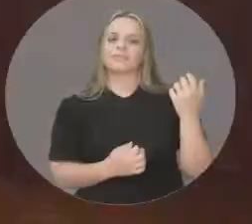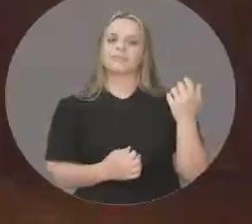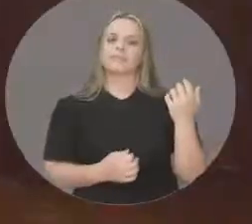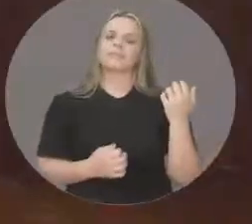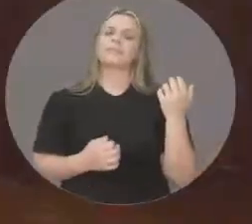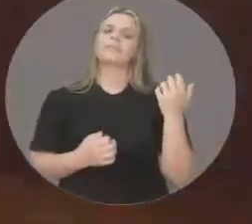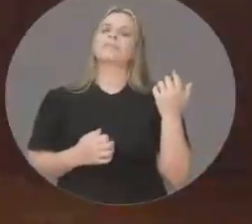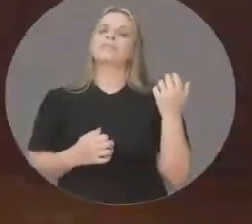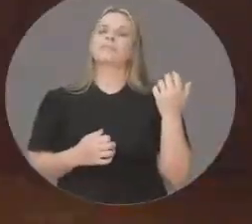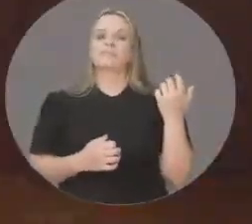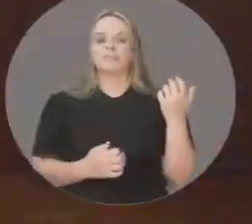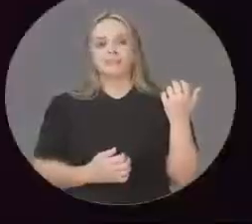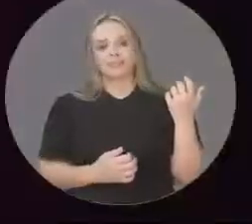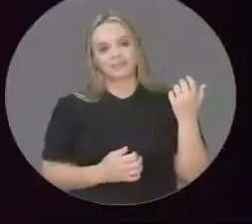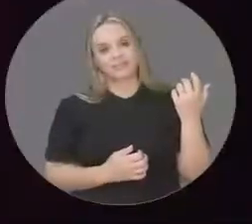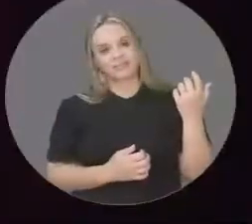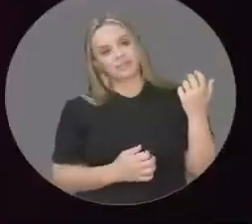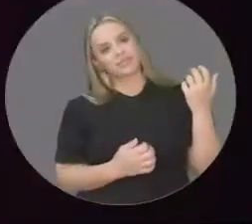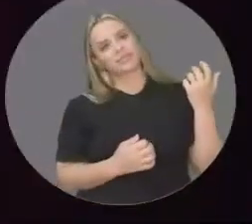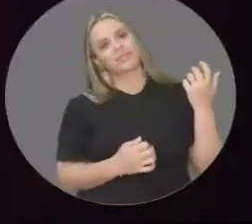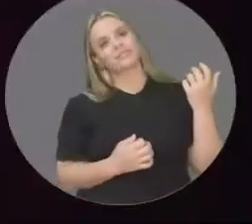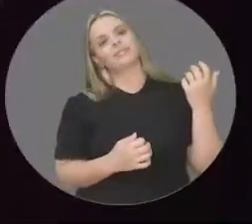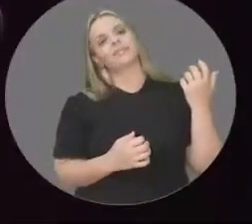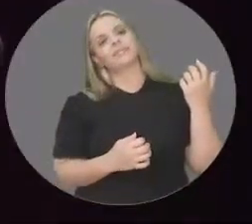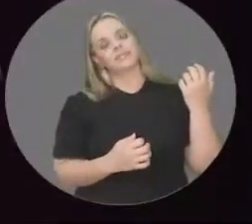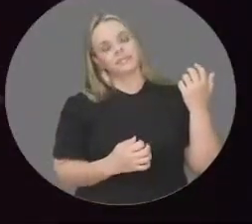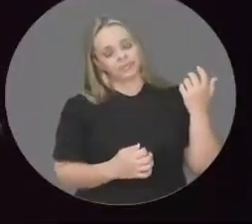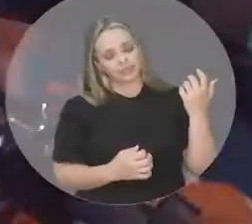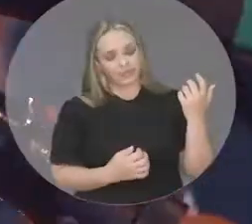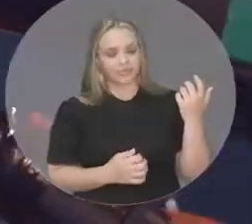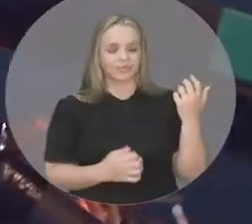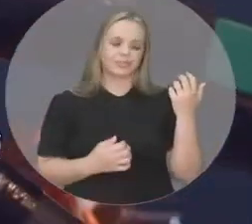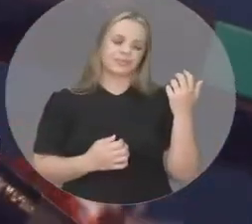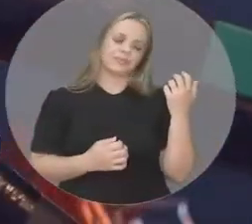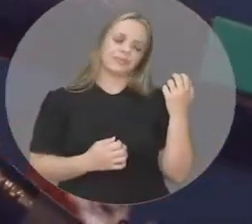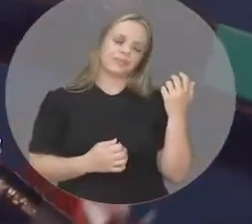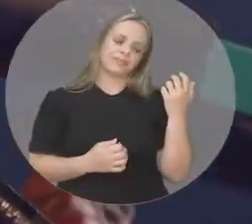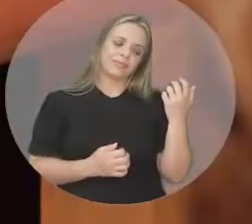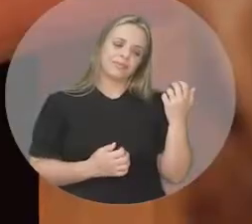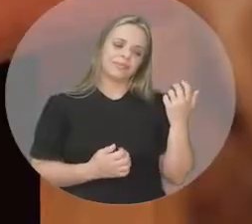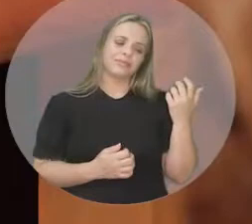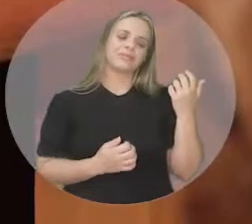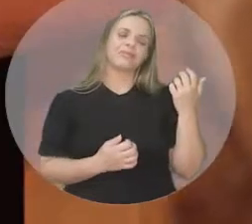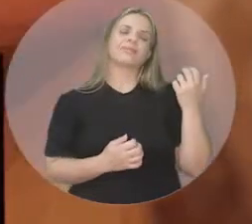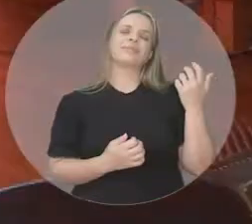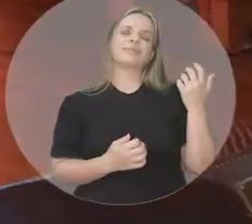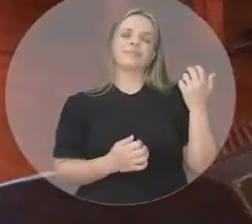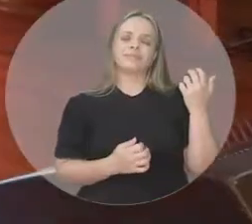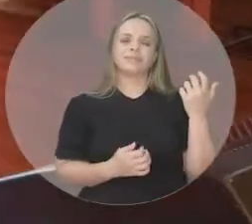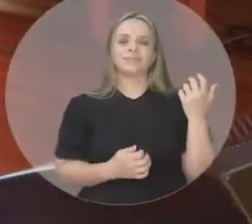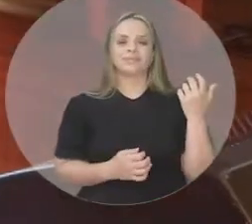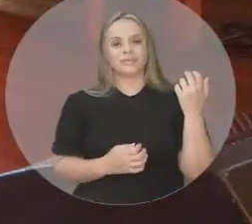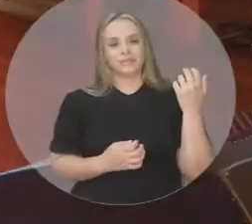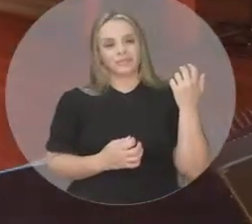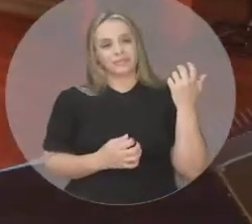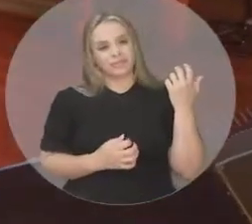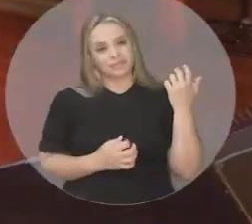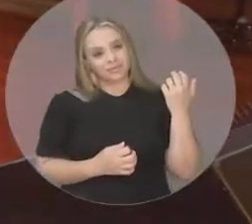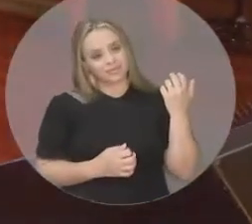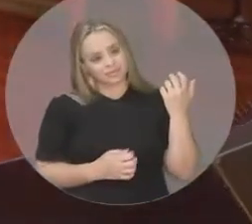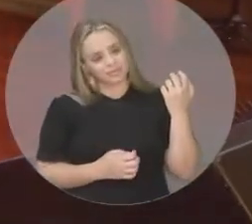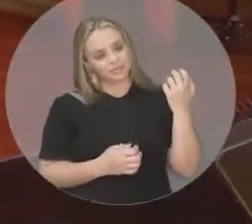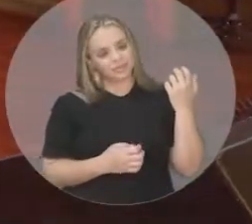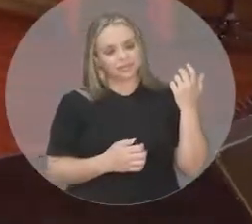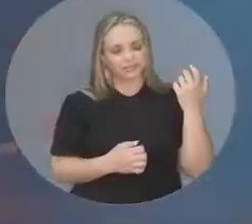E dança na andaia, viva a cultura popular. Este é nosso siriri, com o amor do